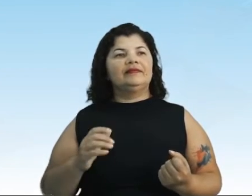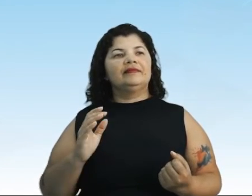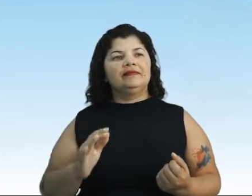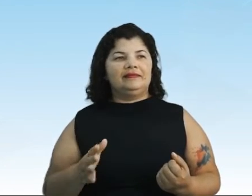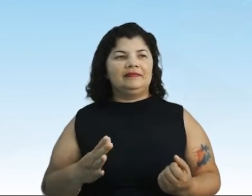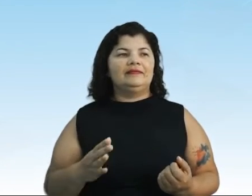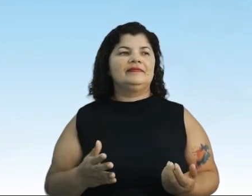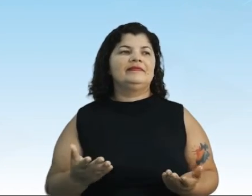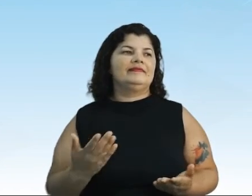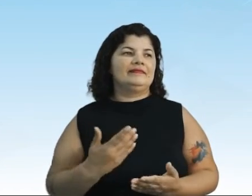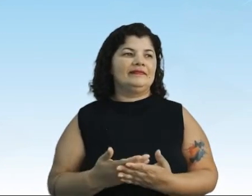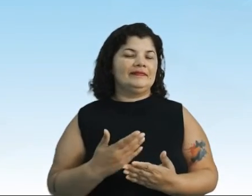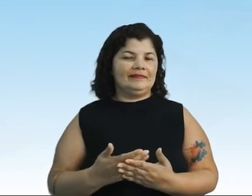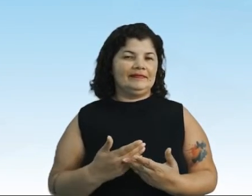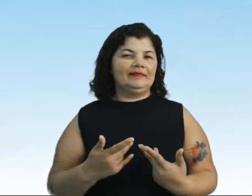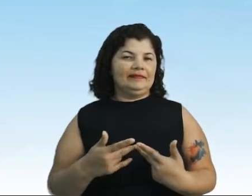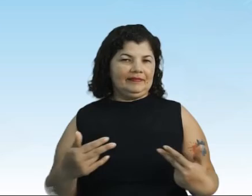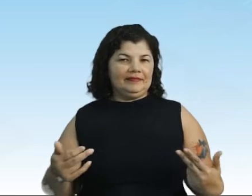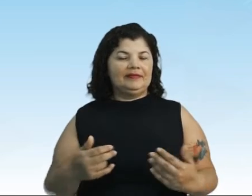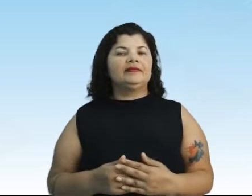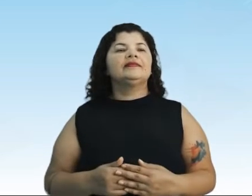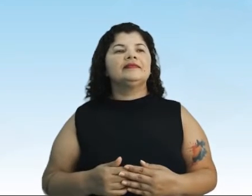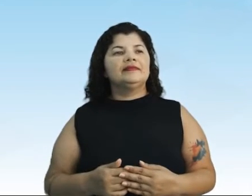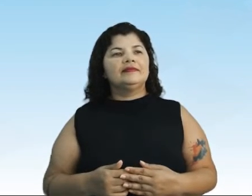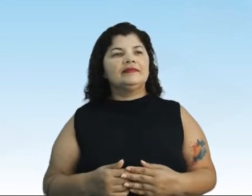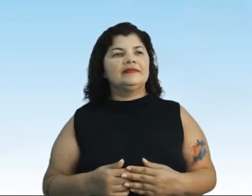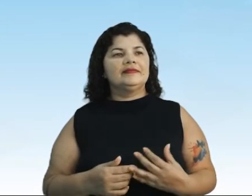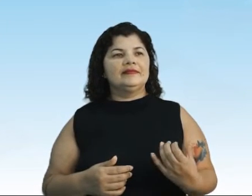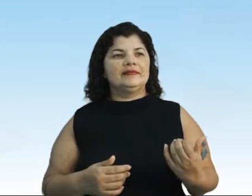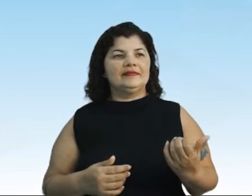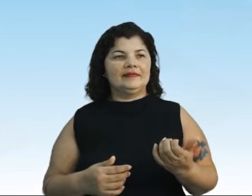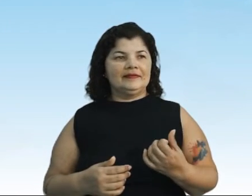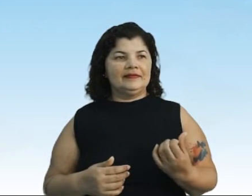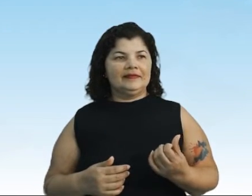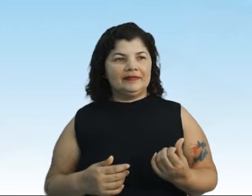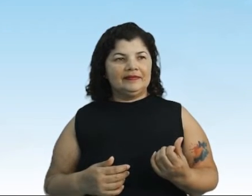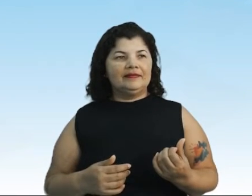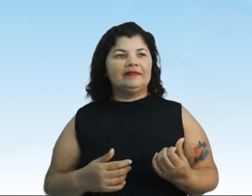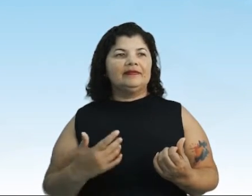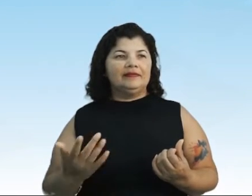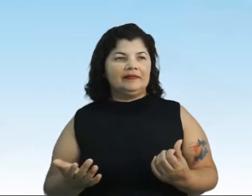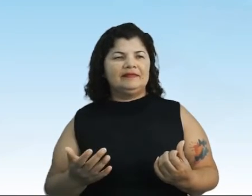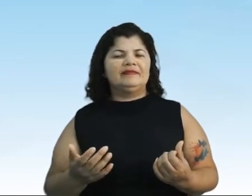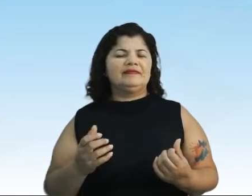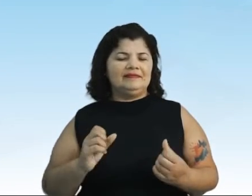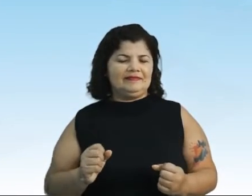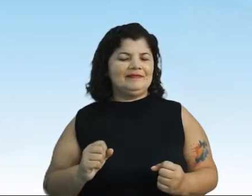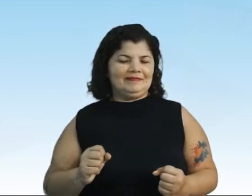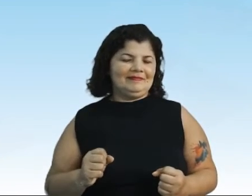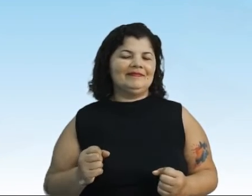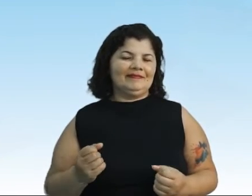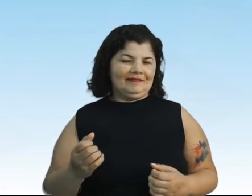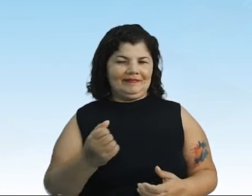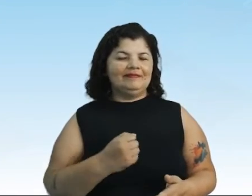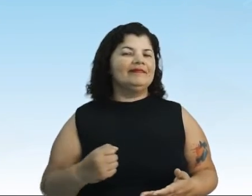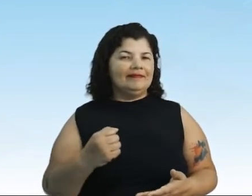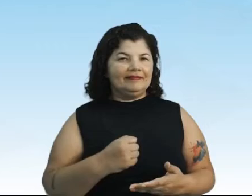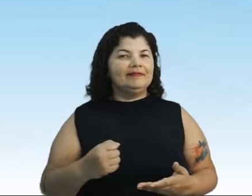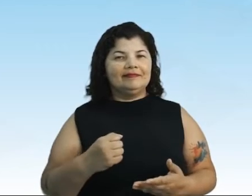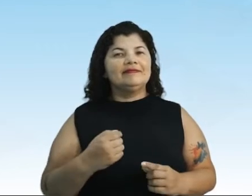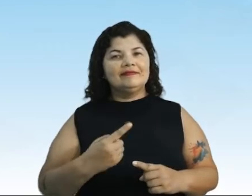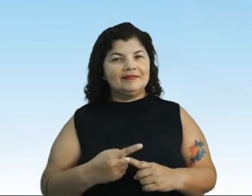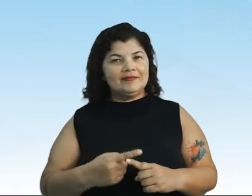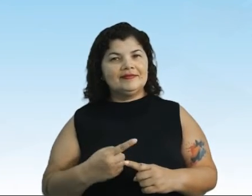eu tenho habilitação e tudo mais. Number 6, I can cook a meal. Eu posso cozinhar uma refeição